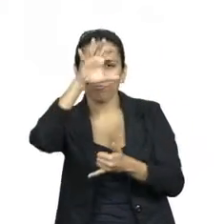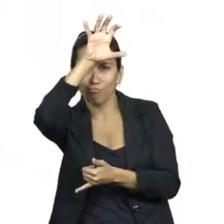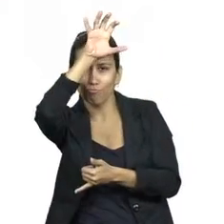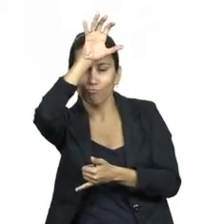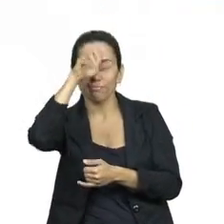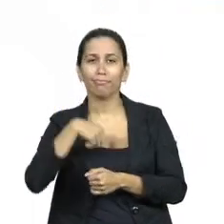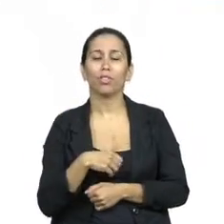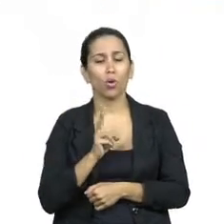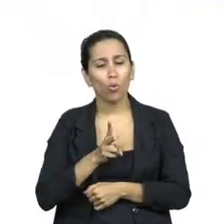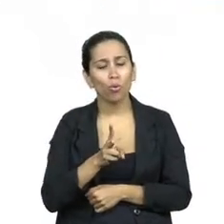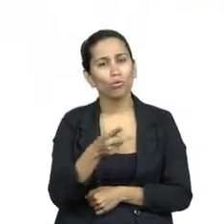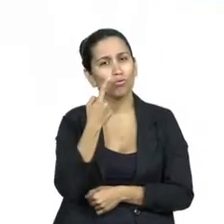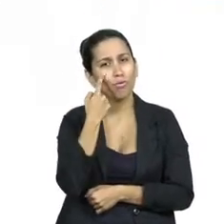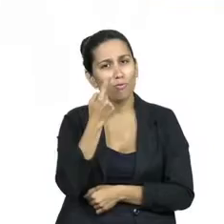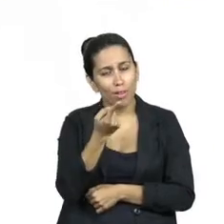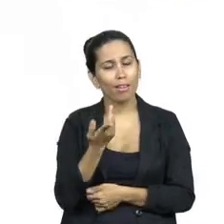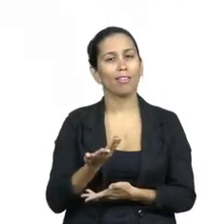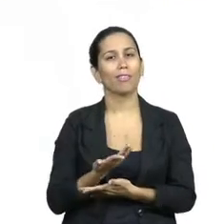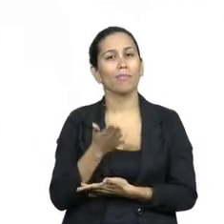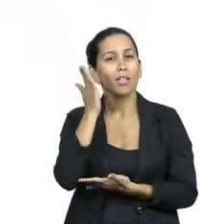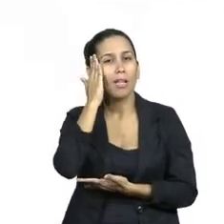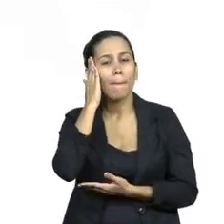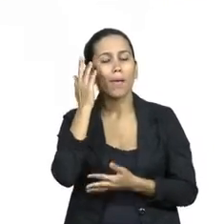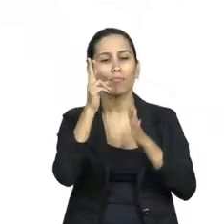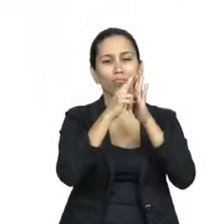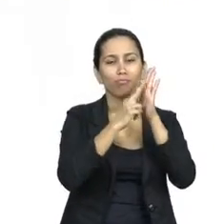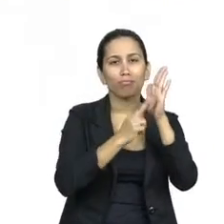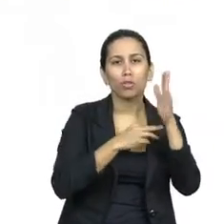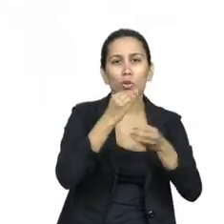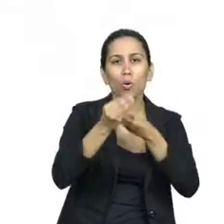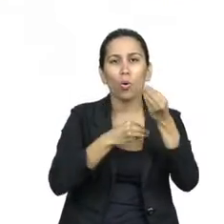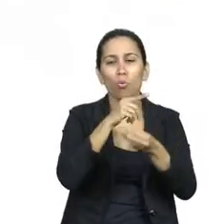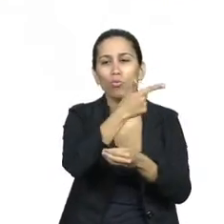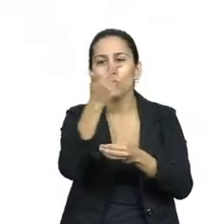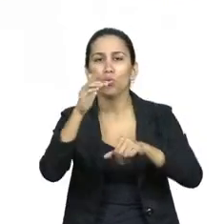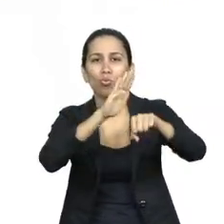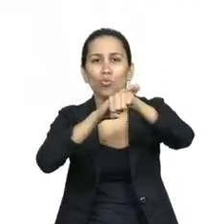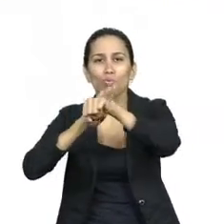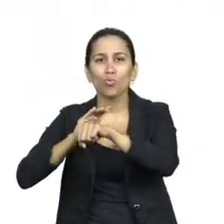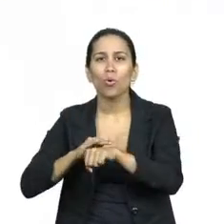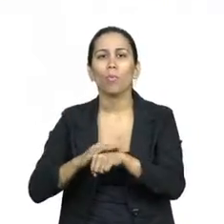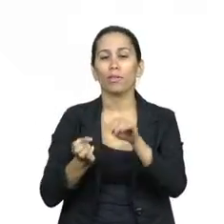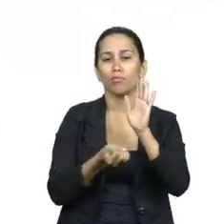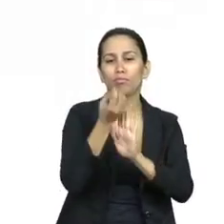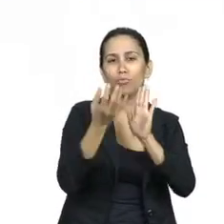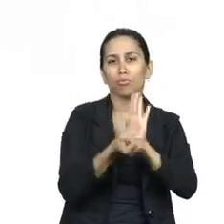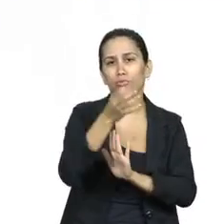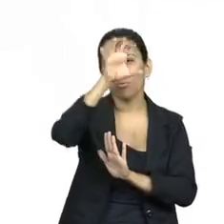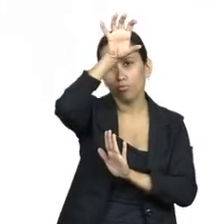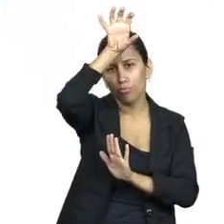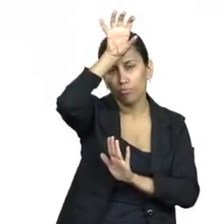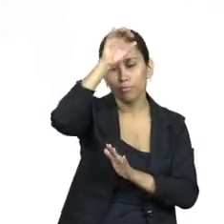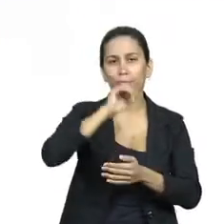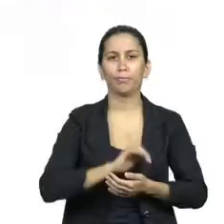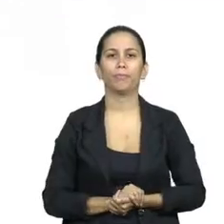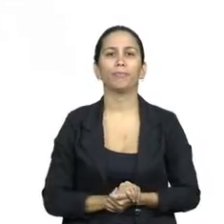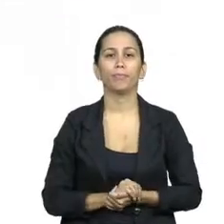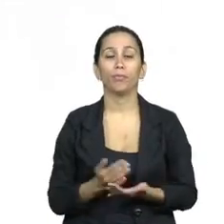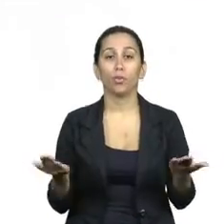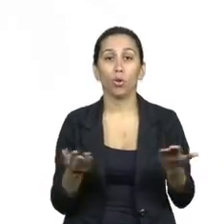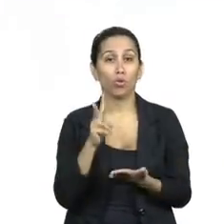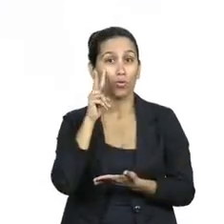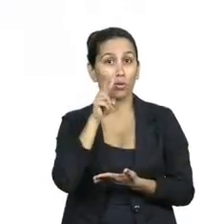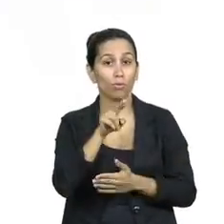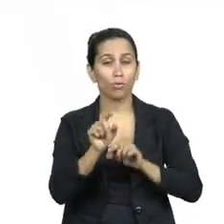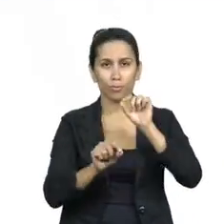conheça os procedimentos de segurança nas outras etapas de fabricação de presunto e apresuntado. Hoje você viu